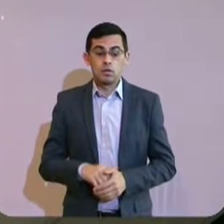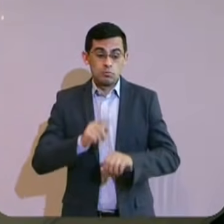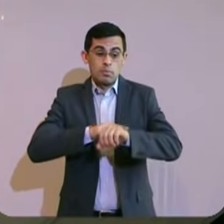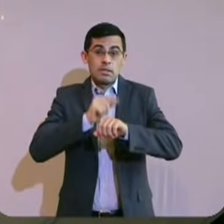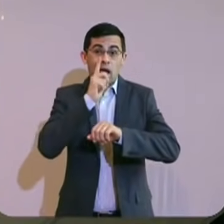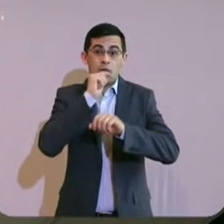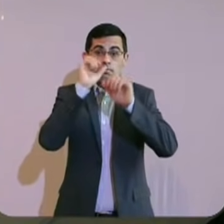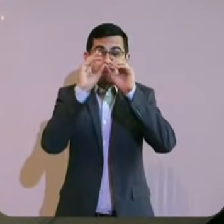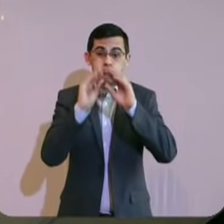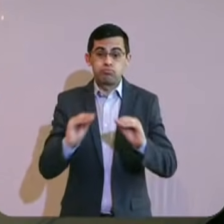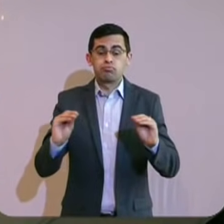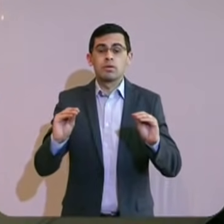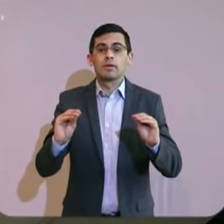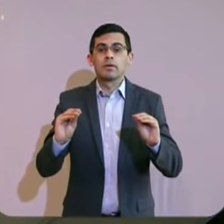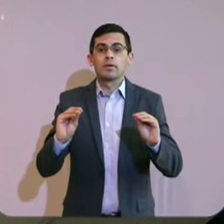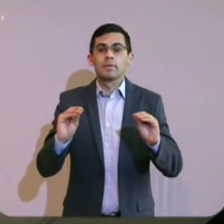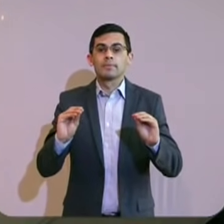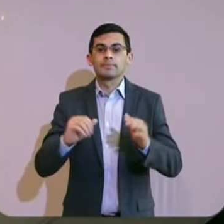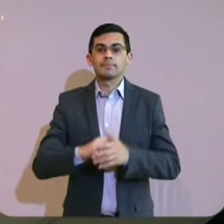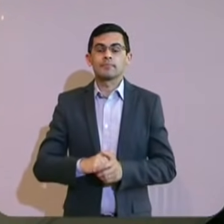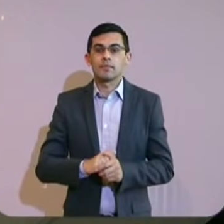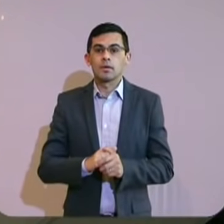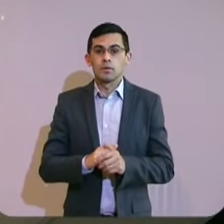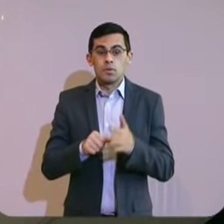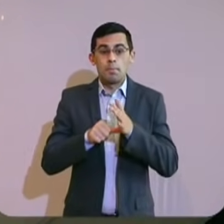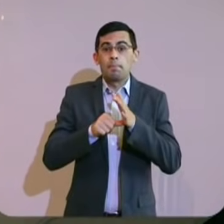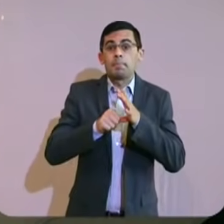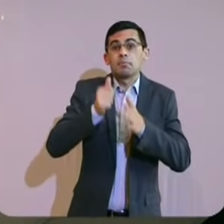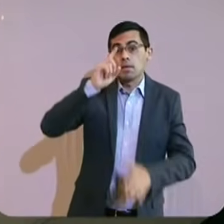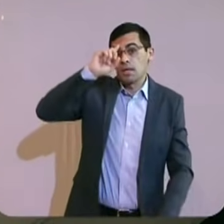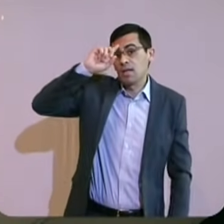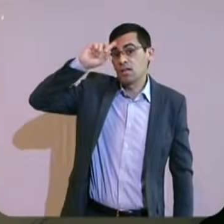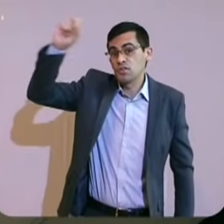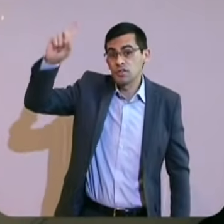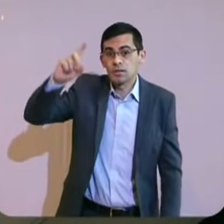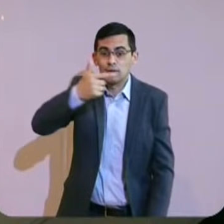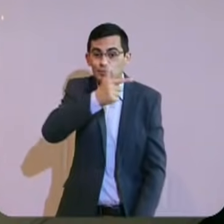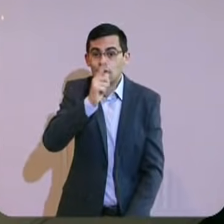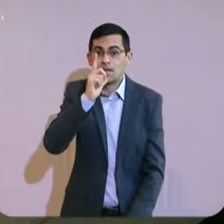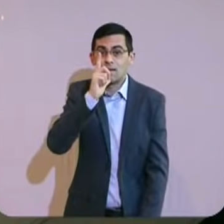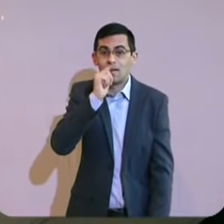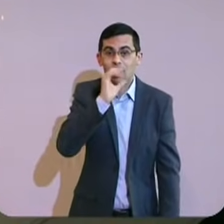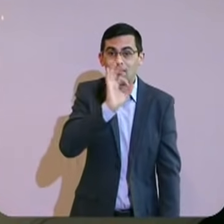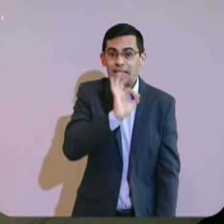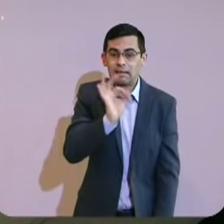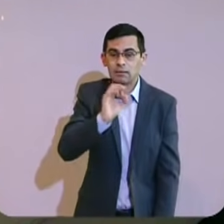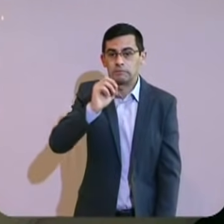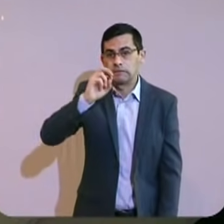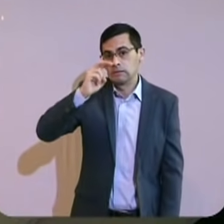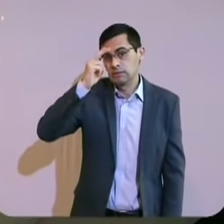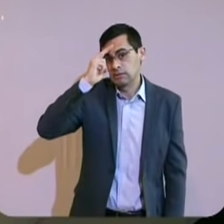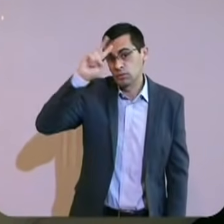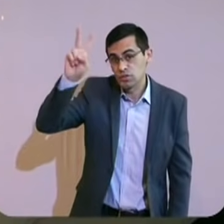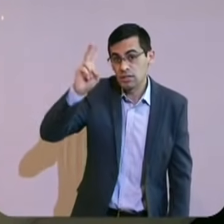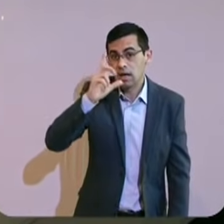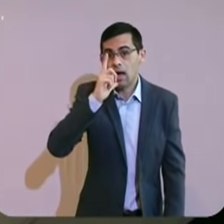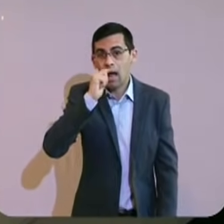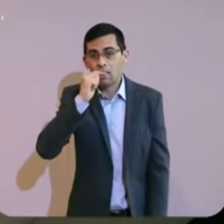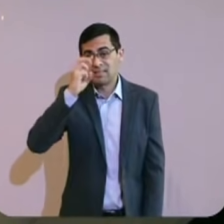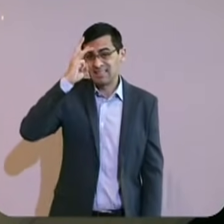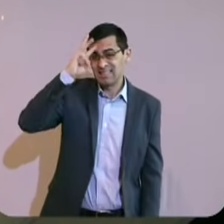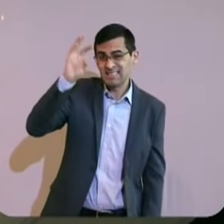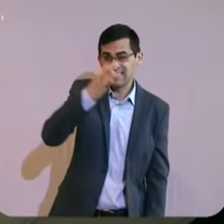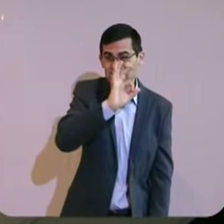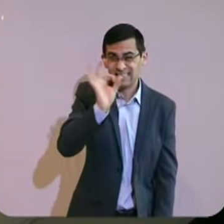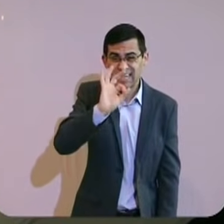Quando a água acabou, e o primeiro dia de sem água, né? Segundo dia sem água,